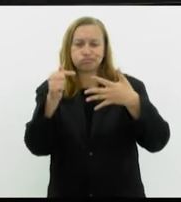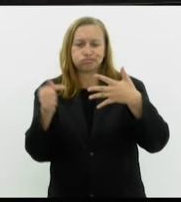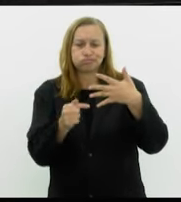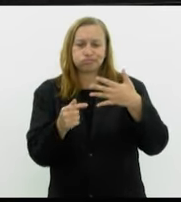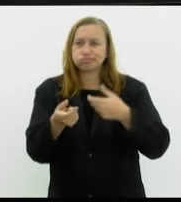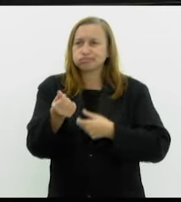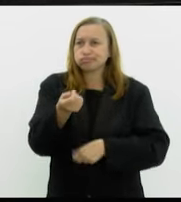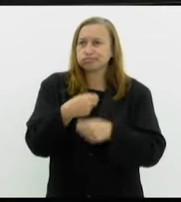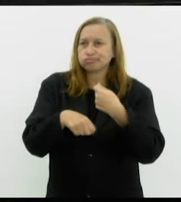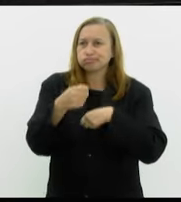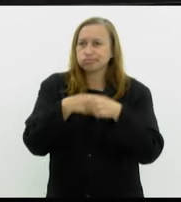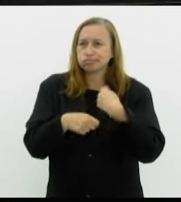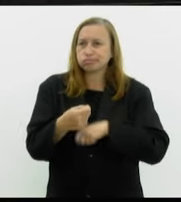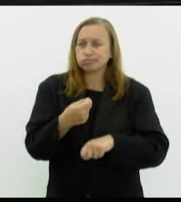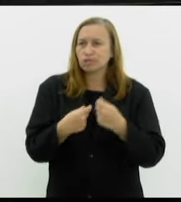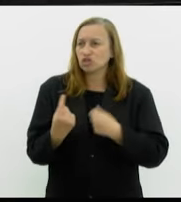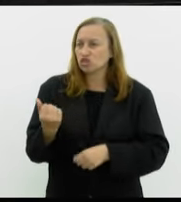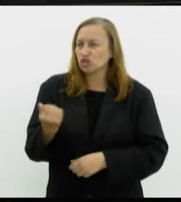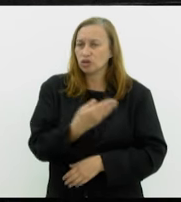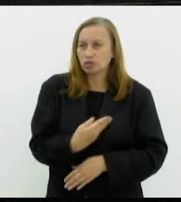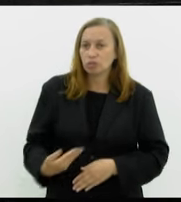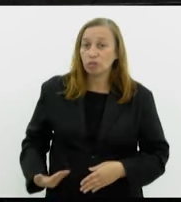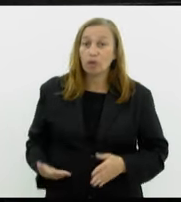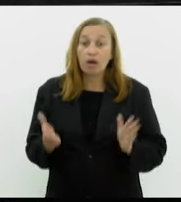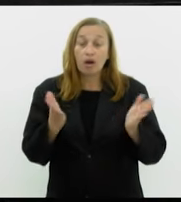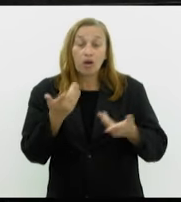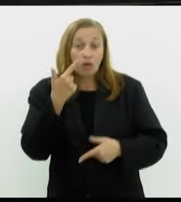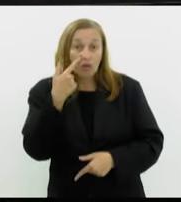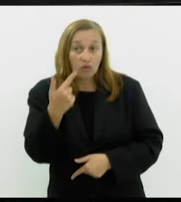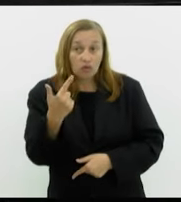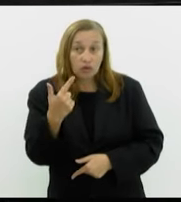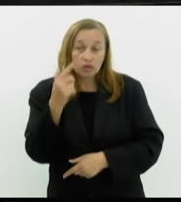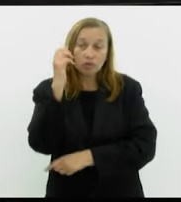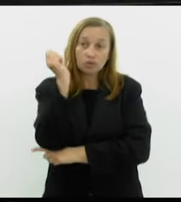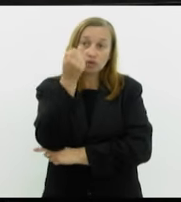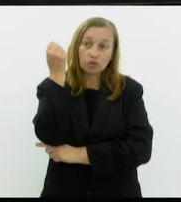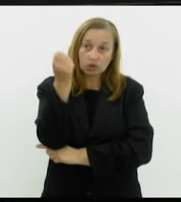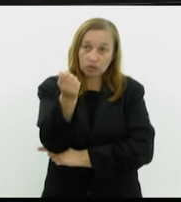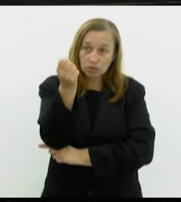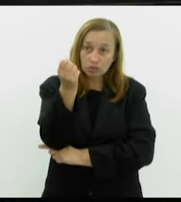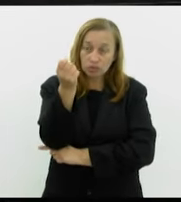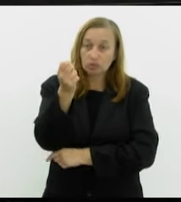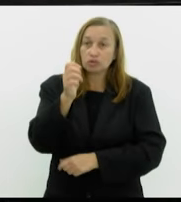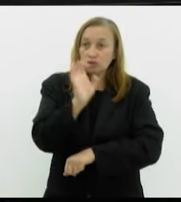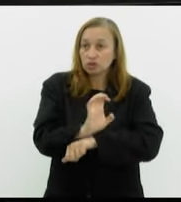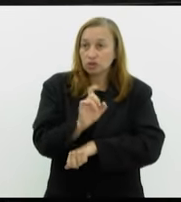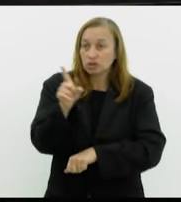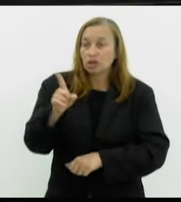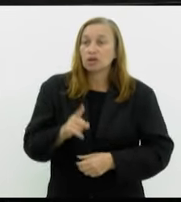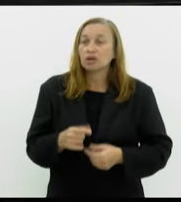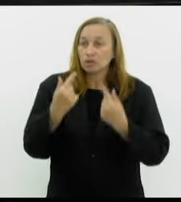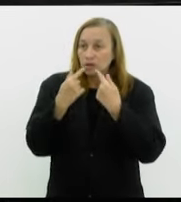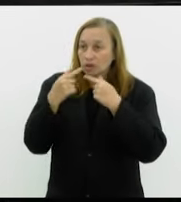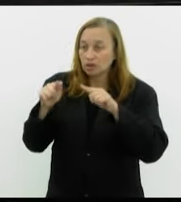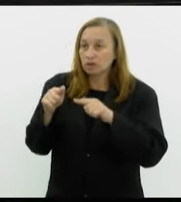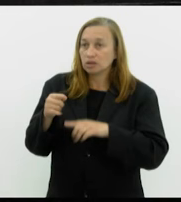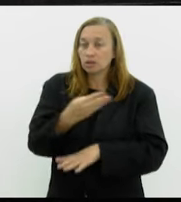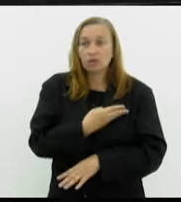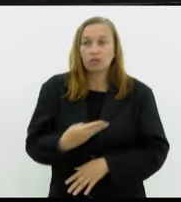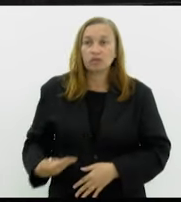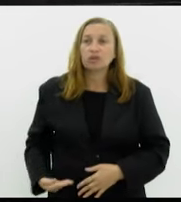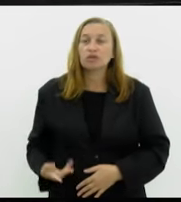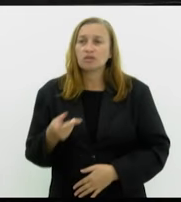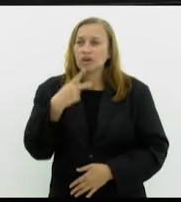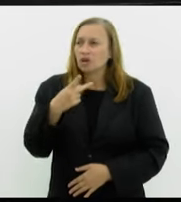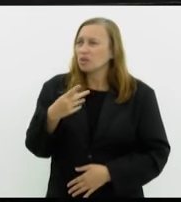contas públicas. E eu vi agora no Rio Grande do Sul uma crítica ao governador que dizia assim: